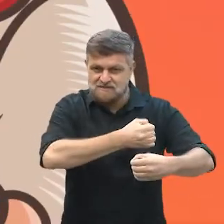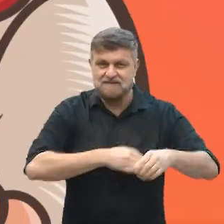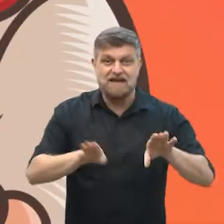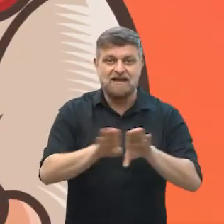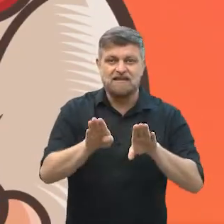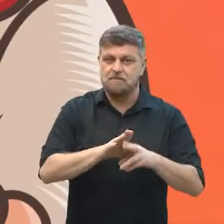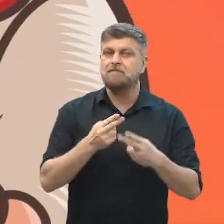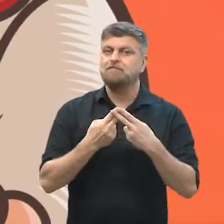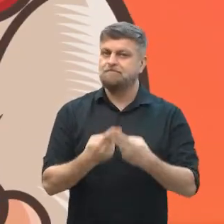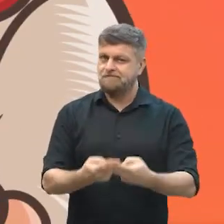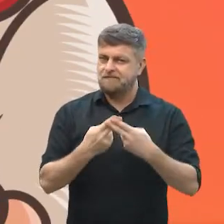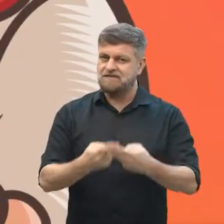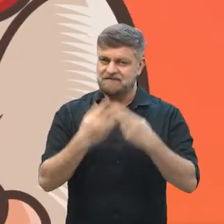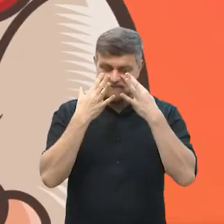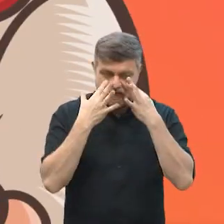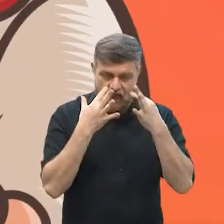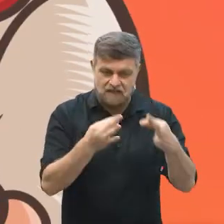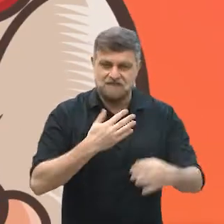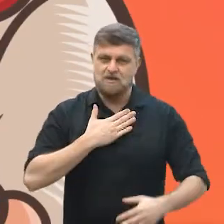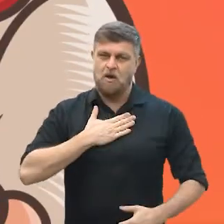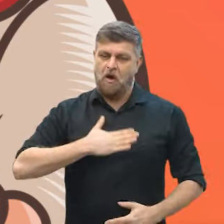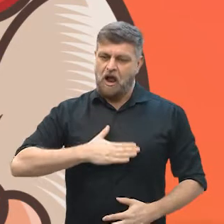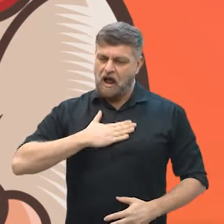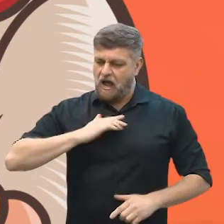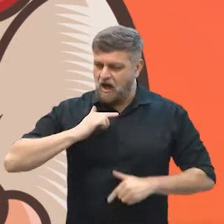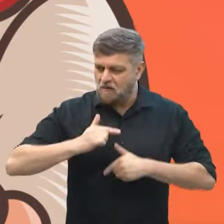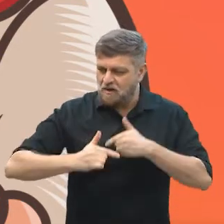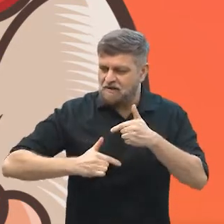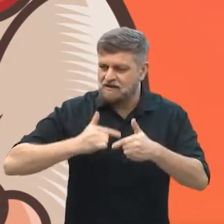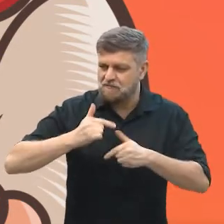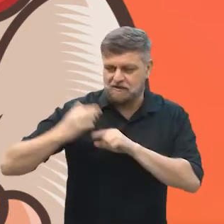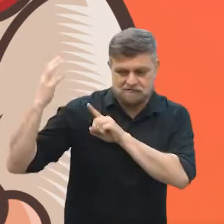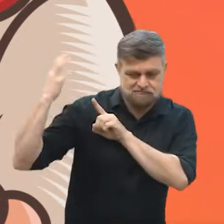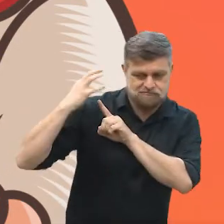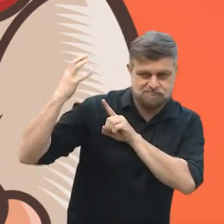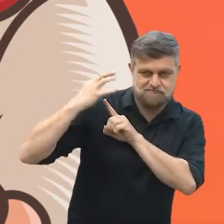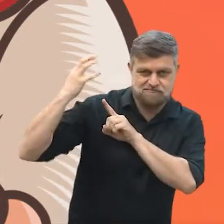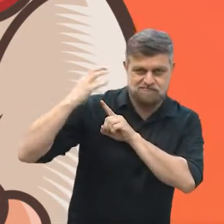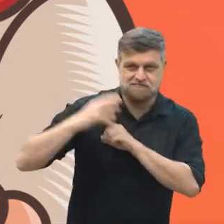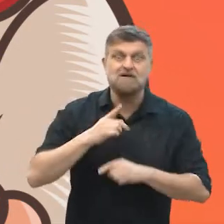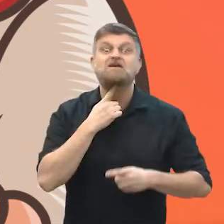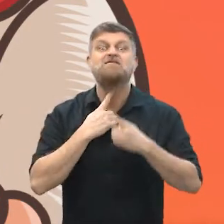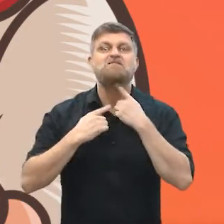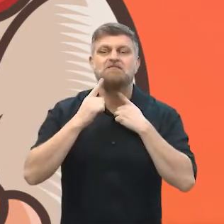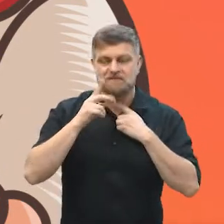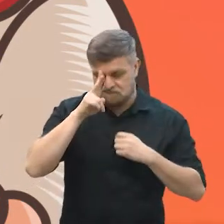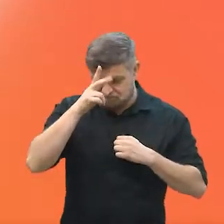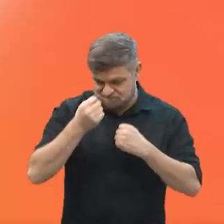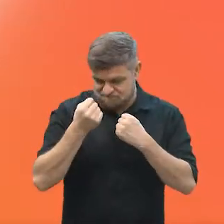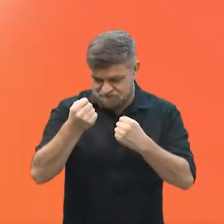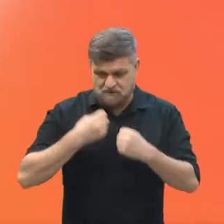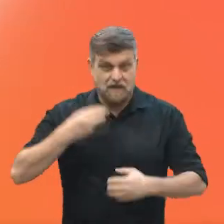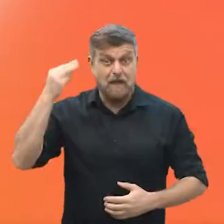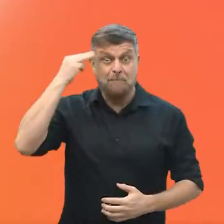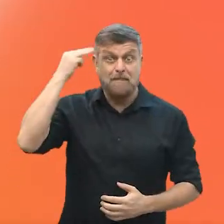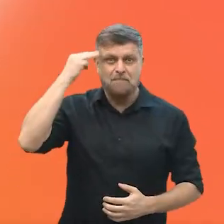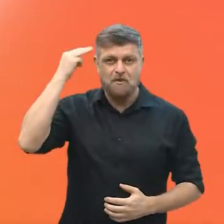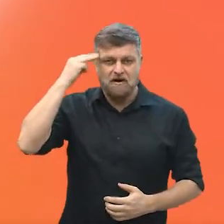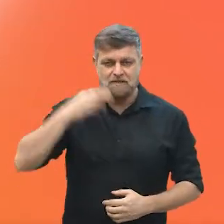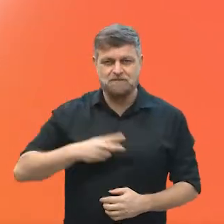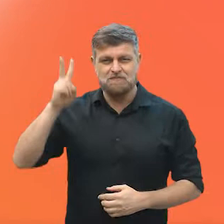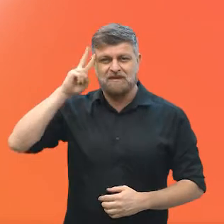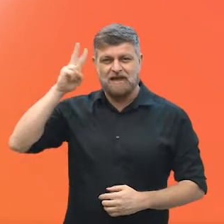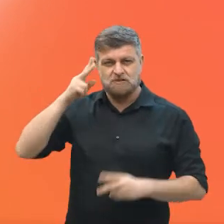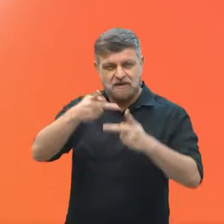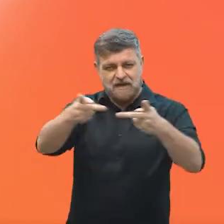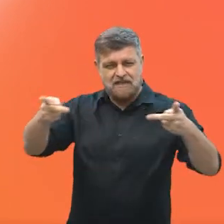ter paciência, atenção, calma para trabalhar sob pressão, boa disposição física e boa memória. Bom, a história da pizza